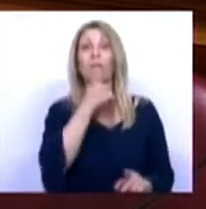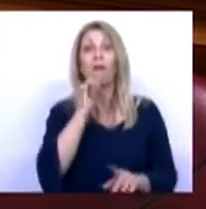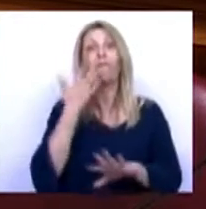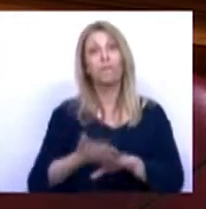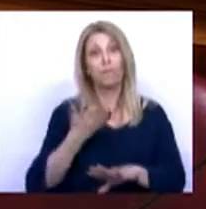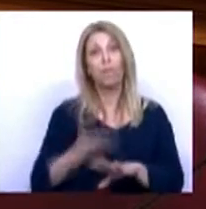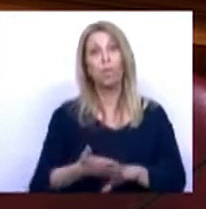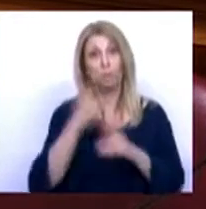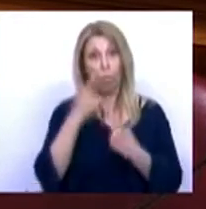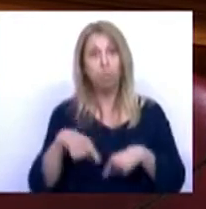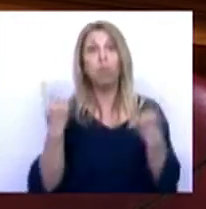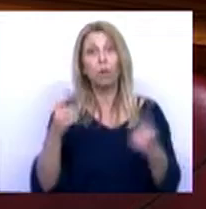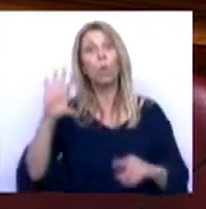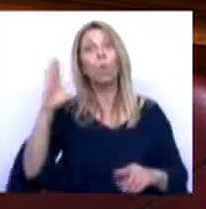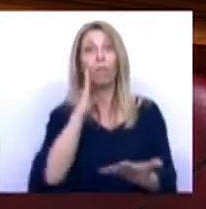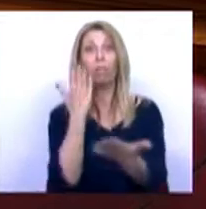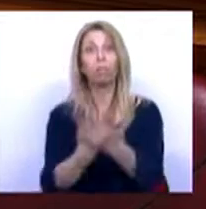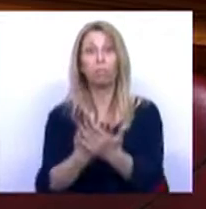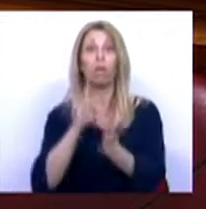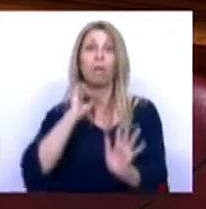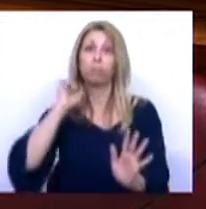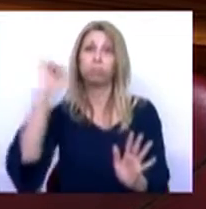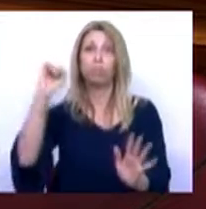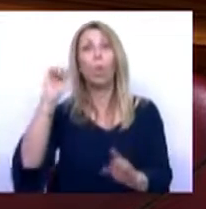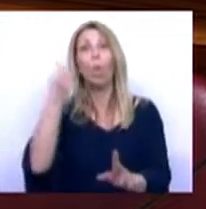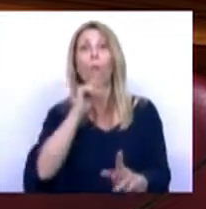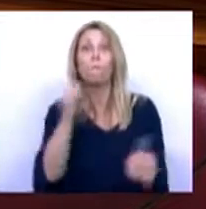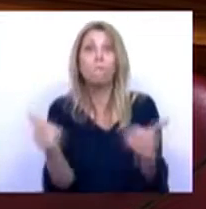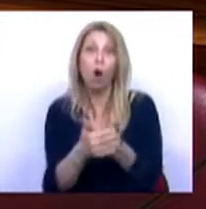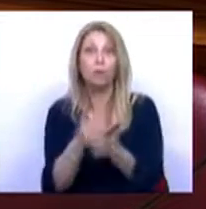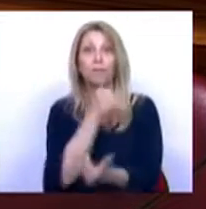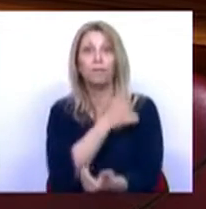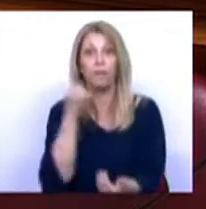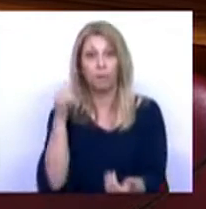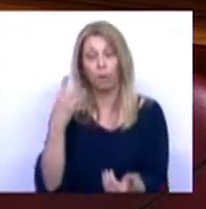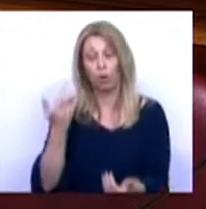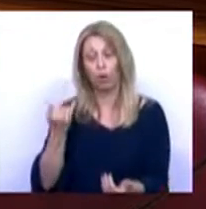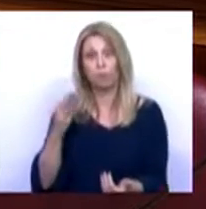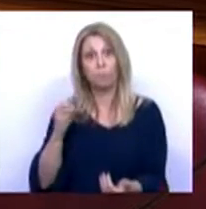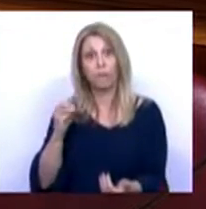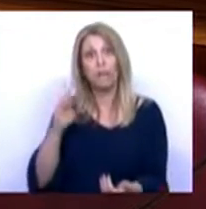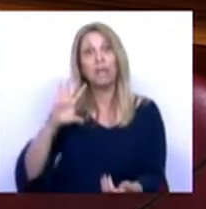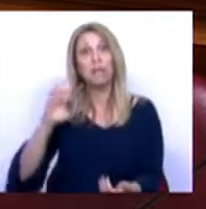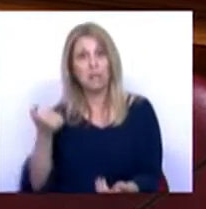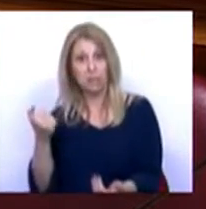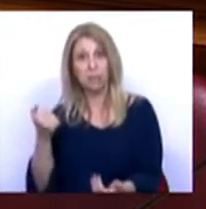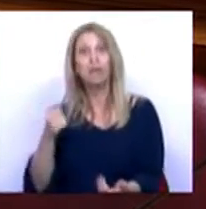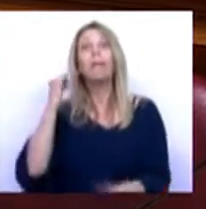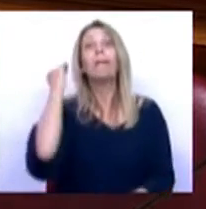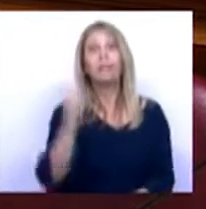da violação resultar o suicídio ou a morte da vítima e desde 2015 que os crimes de